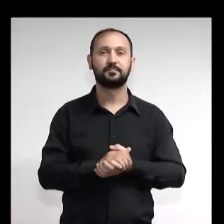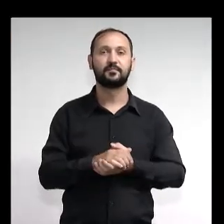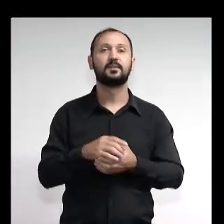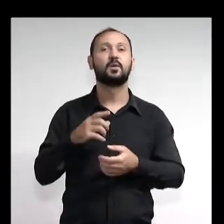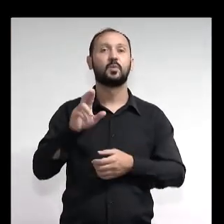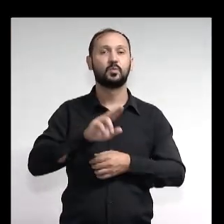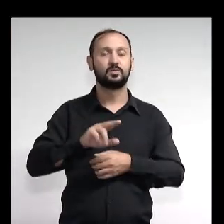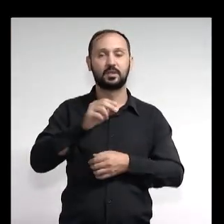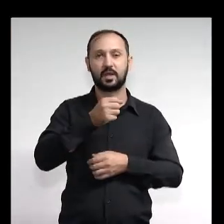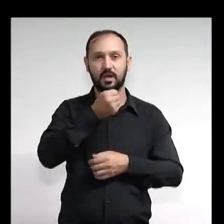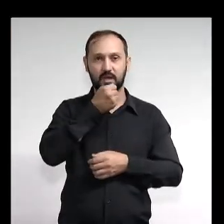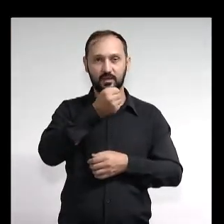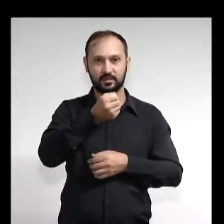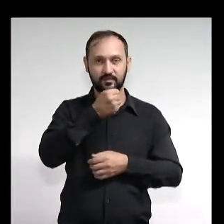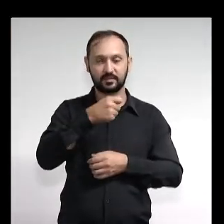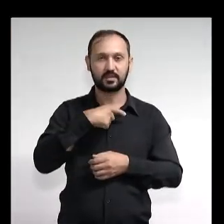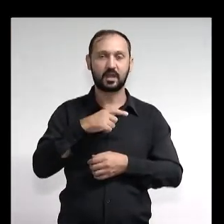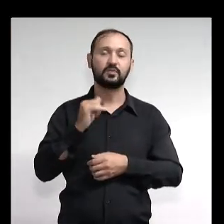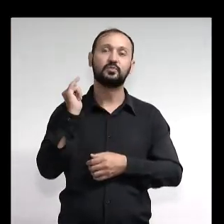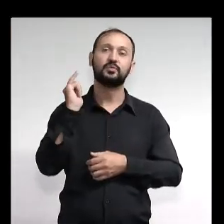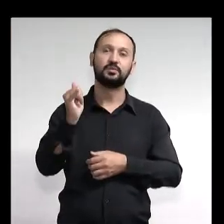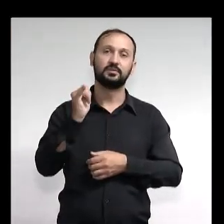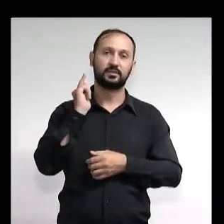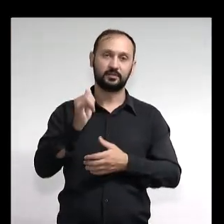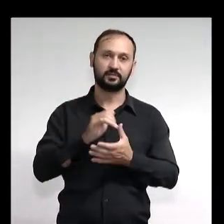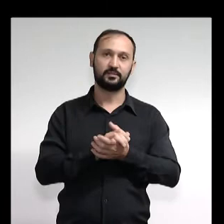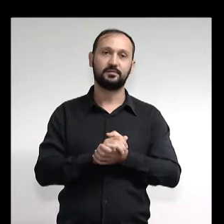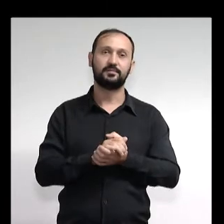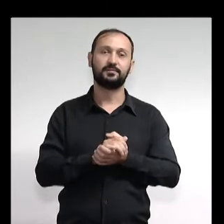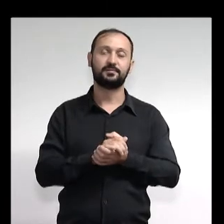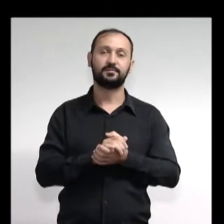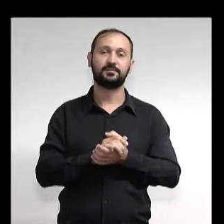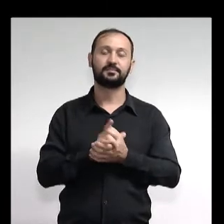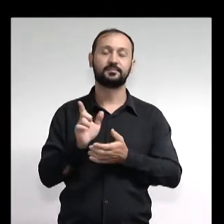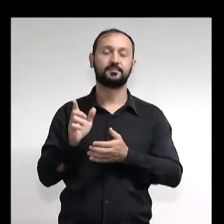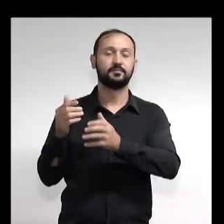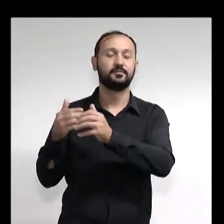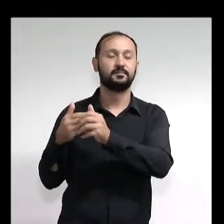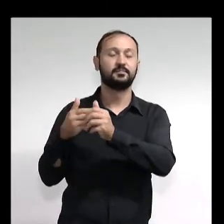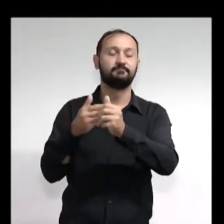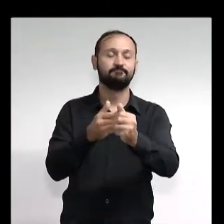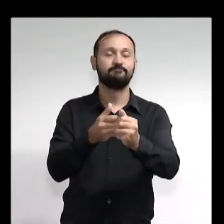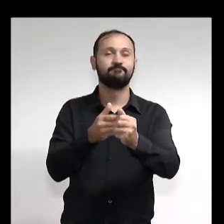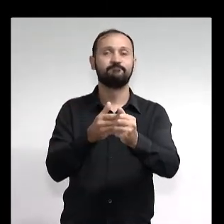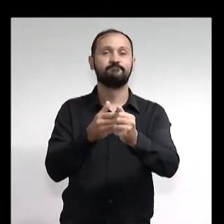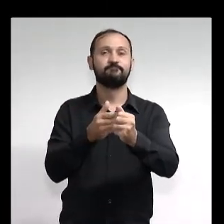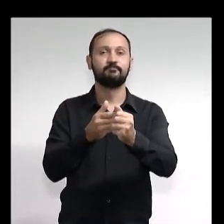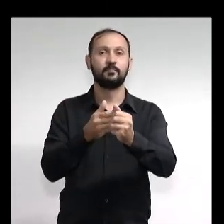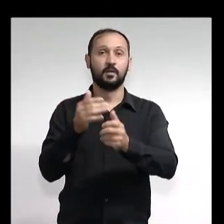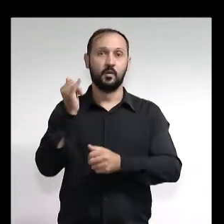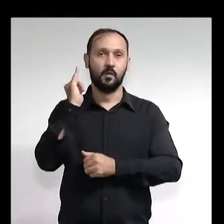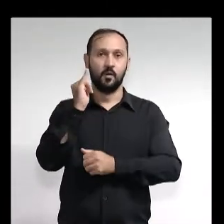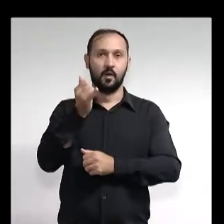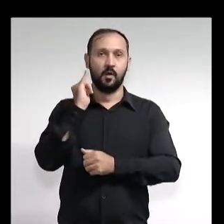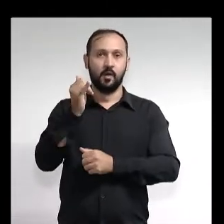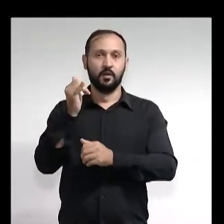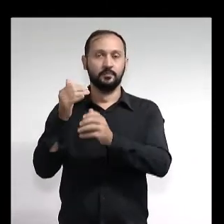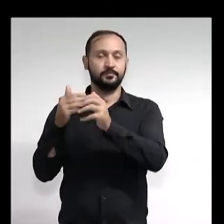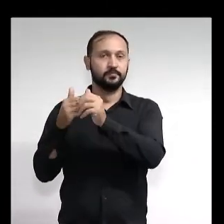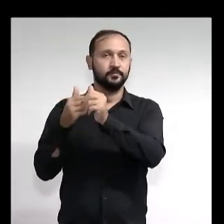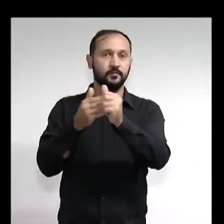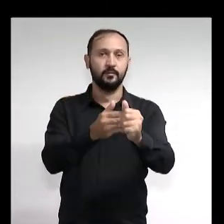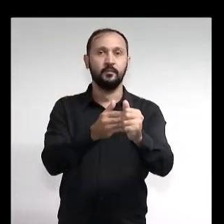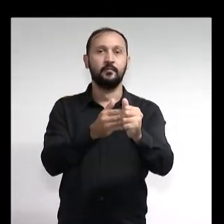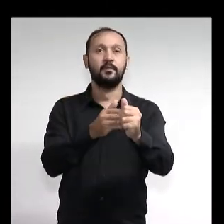A gente, quando você pega entrevista e tem os dados, ele acaba te